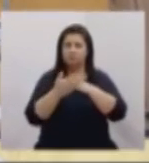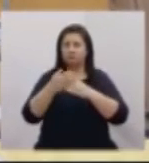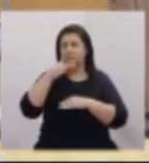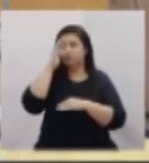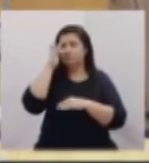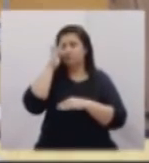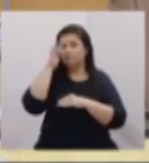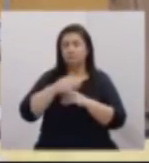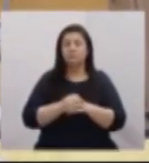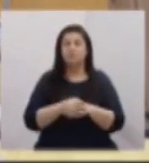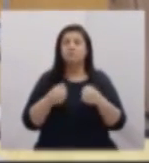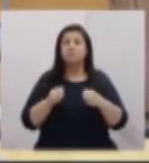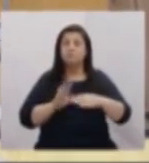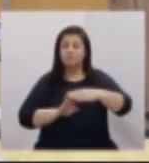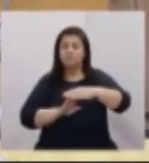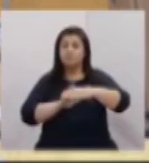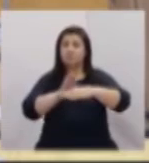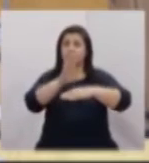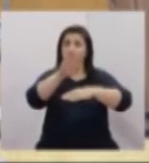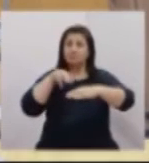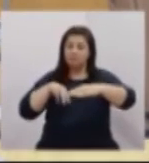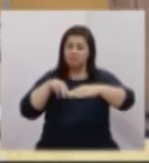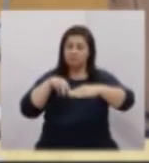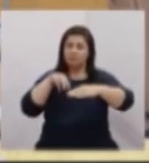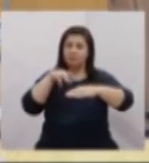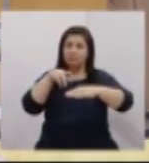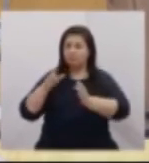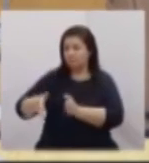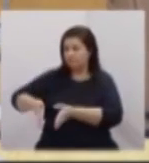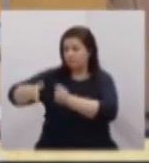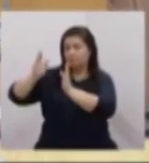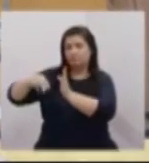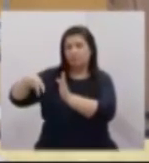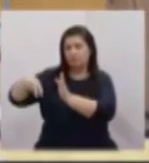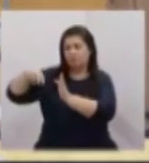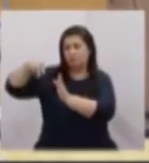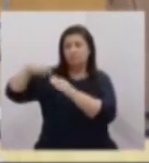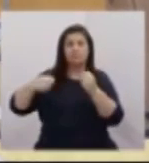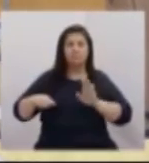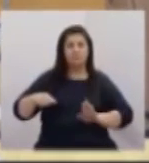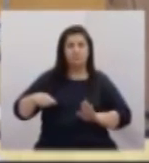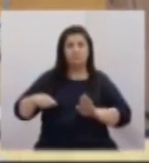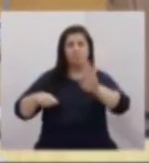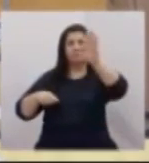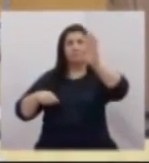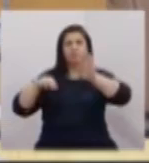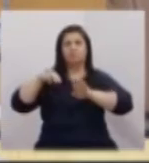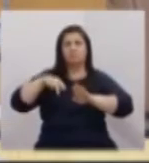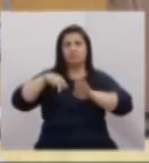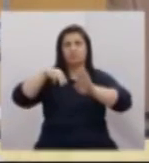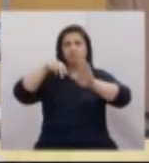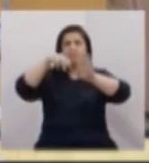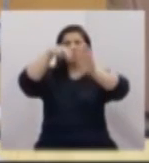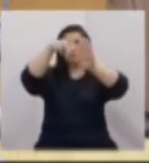uma rampa de acesso para pedestre ao lado da escadaria que dá acesso à Avenida Getúlio Vargas, à Rua